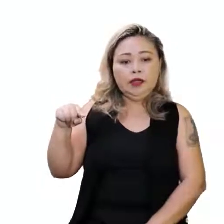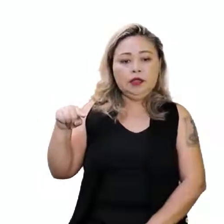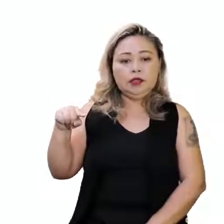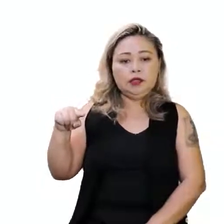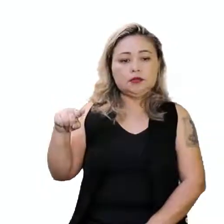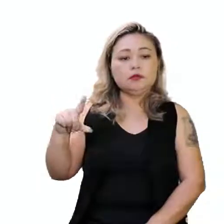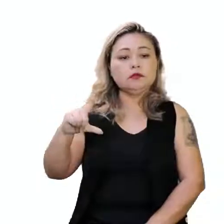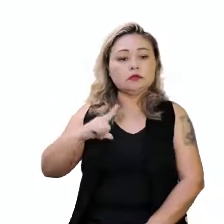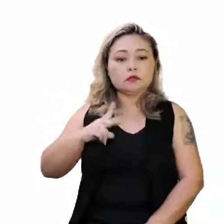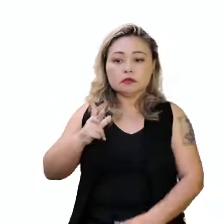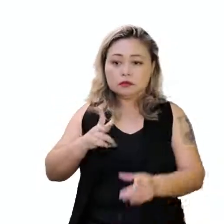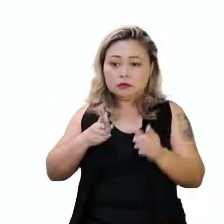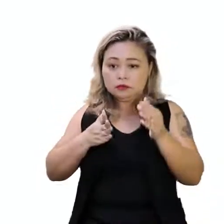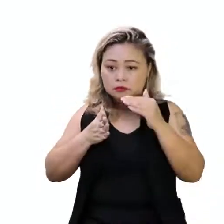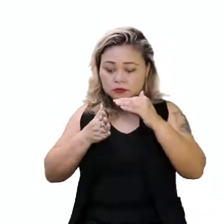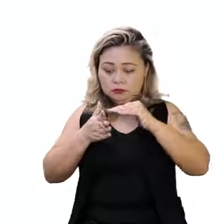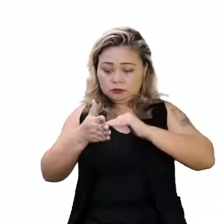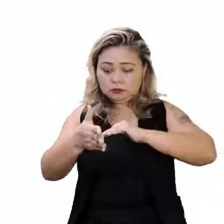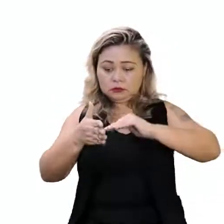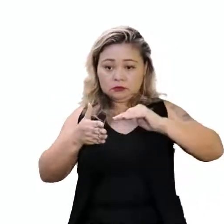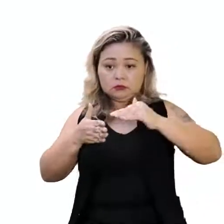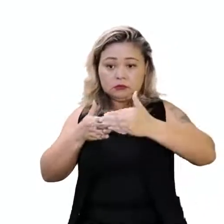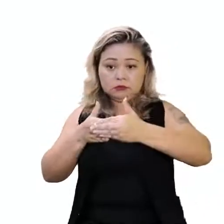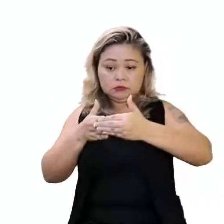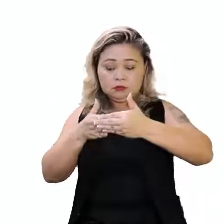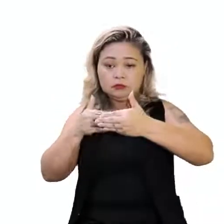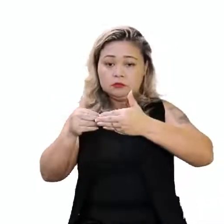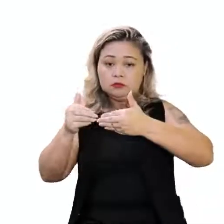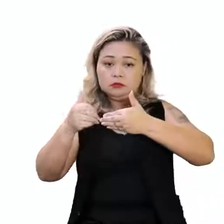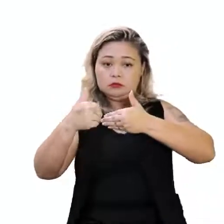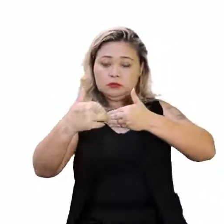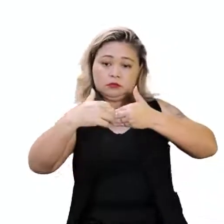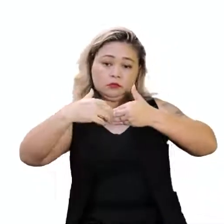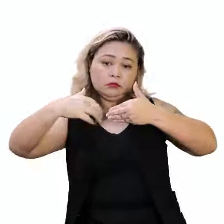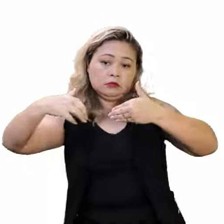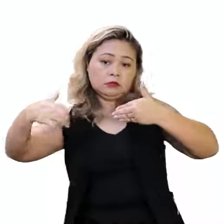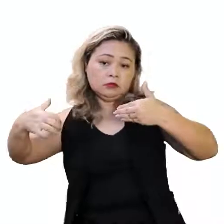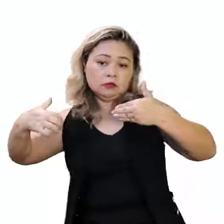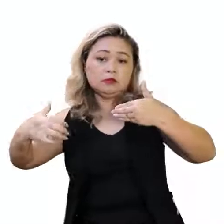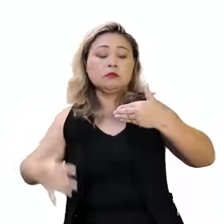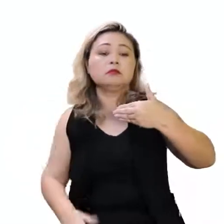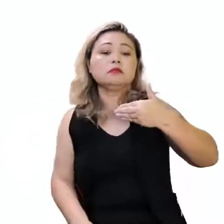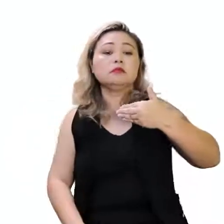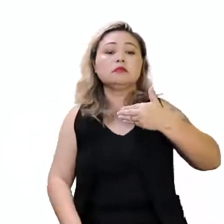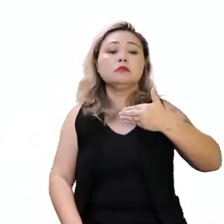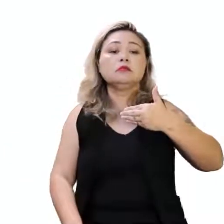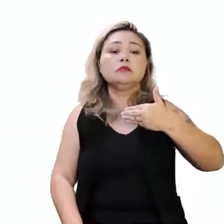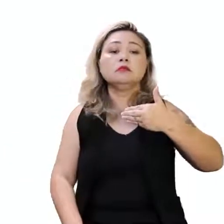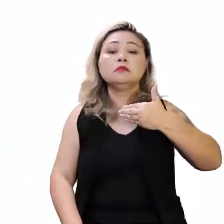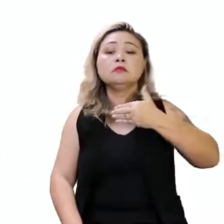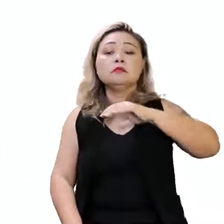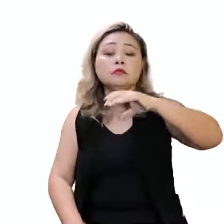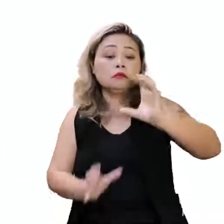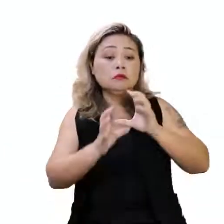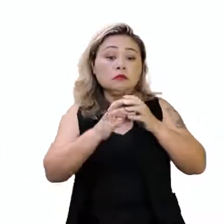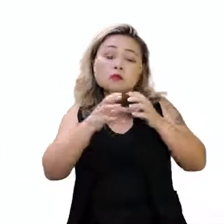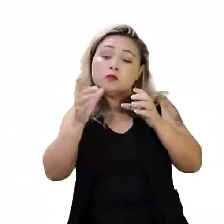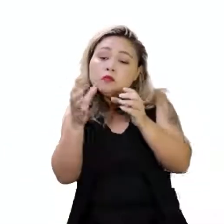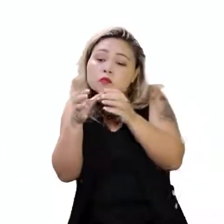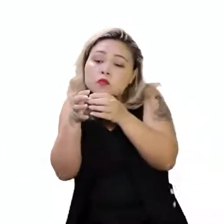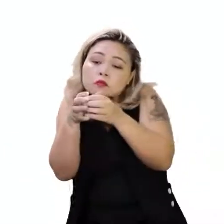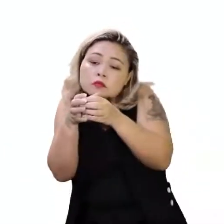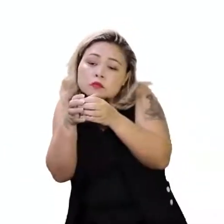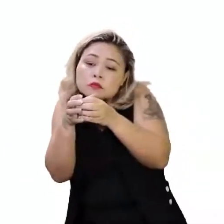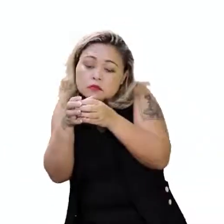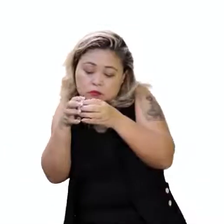tá? Houve uma ruptura dessa parte da crosta que se separou, né? Isolando um grupo menor,